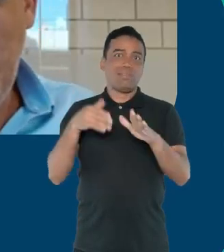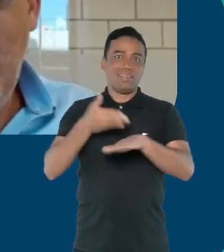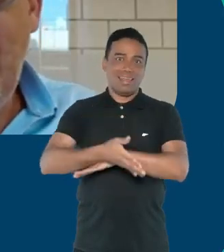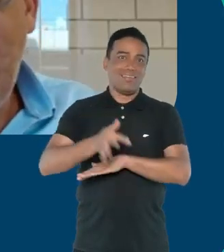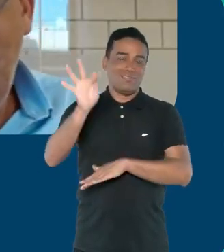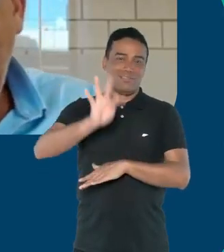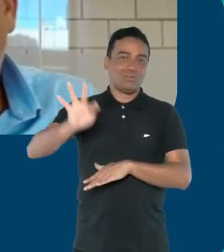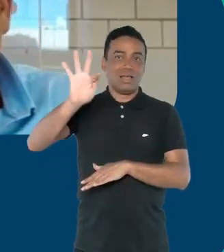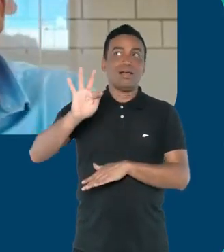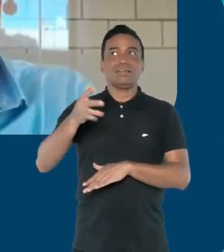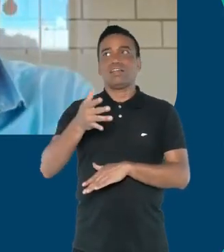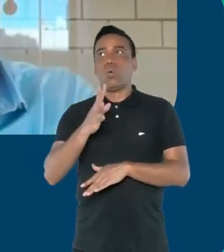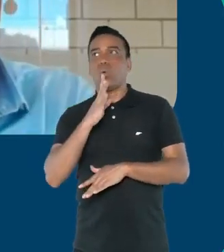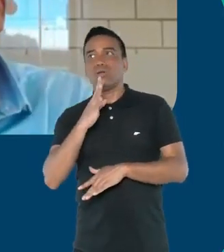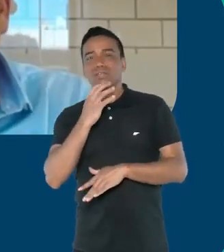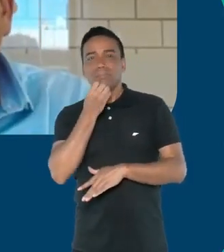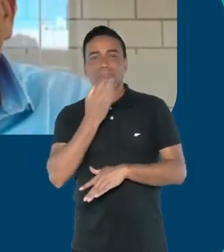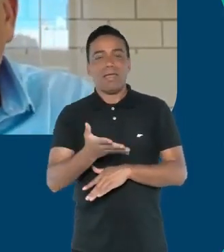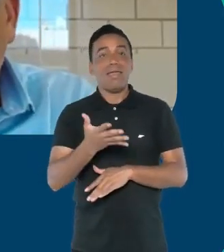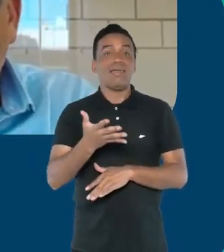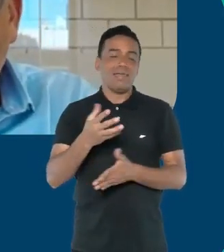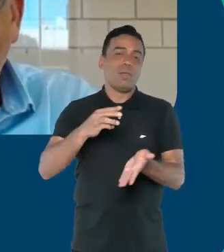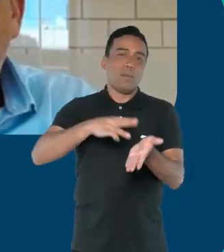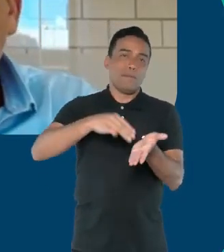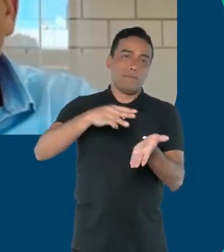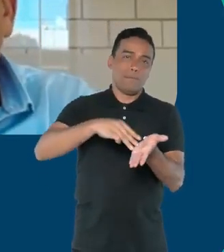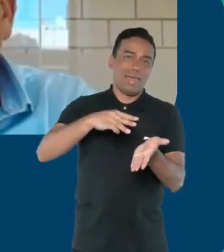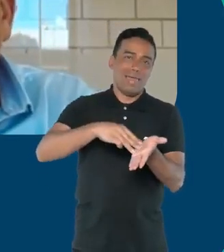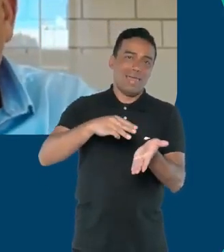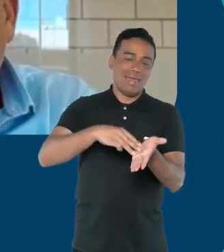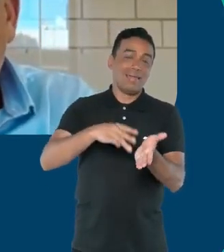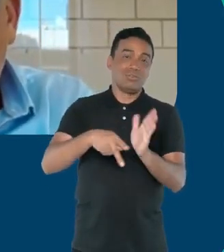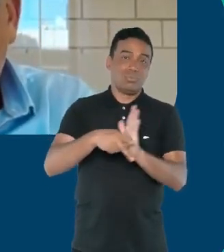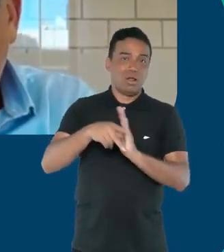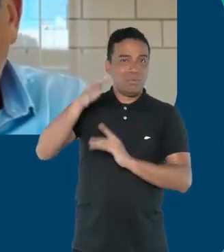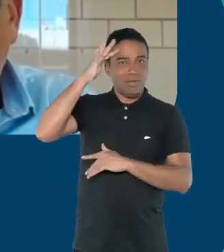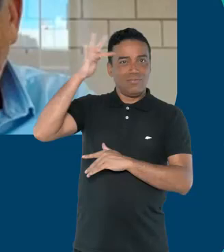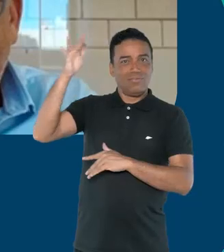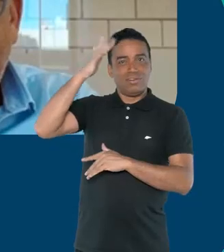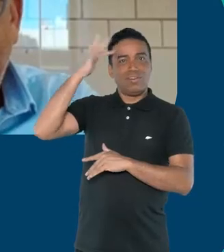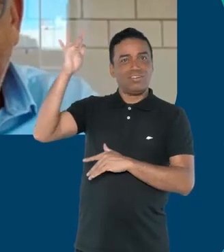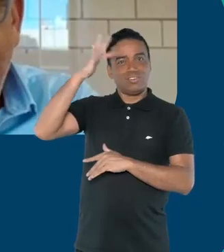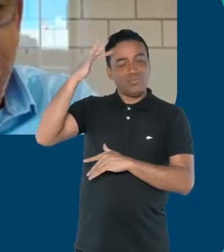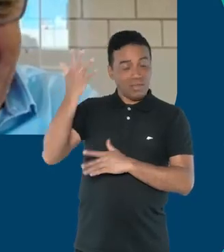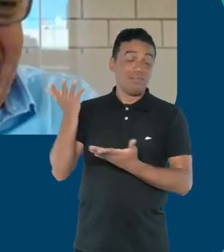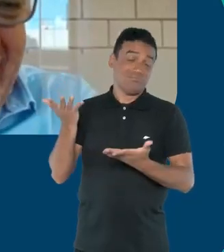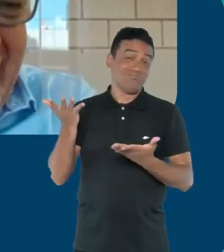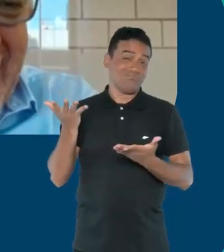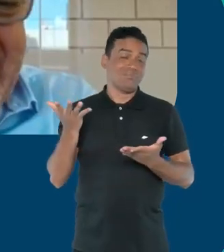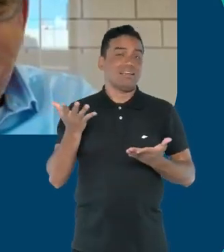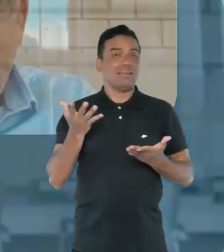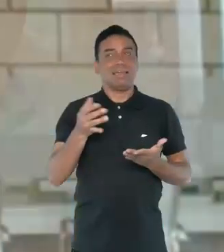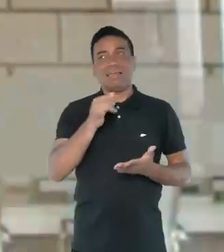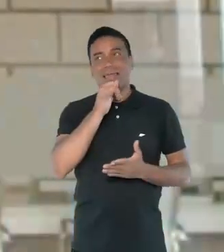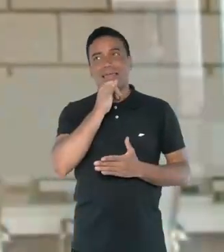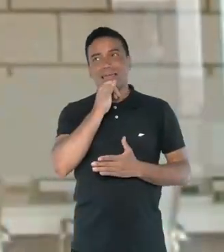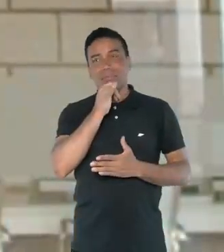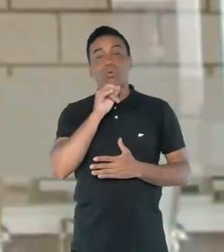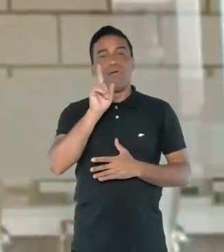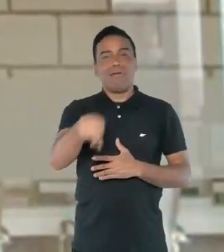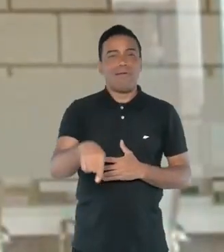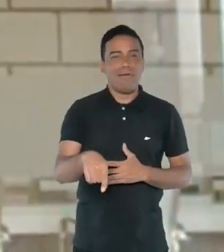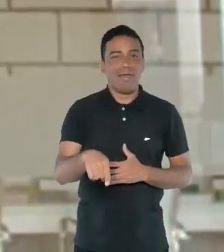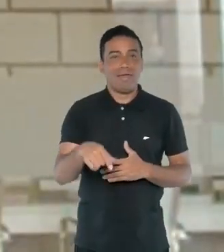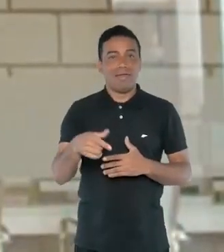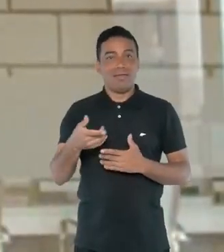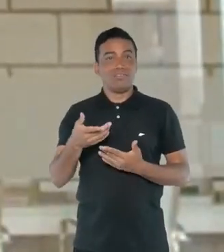bem o famoso, né, método do Departamento de Filosofia da FEFELESH, que é, assim, você